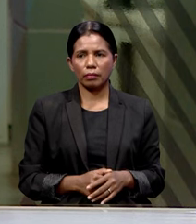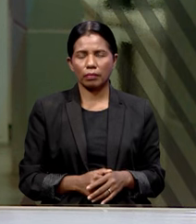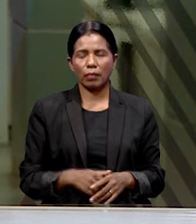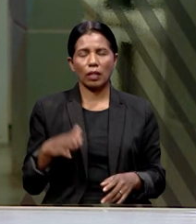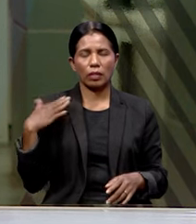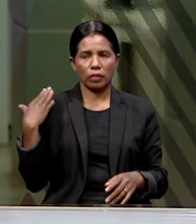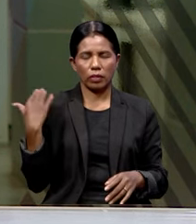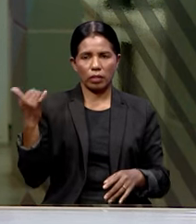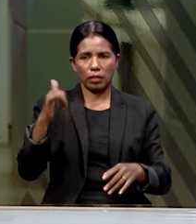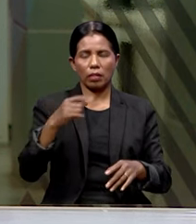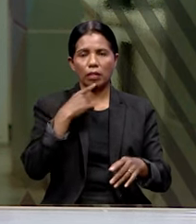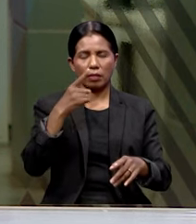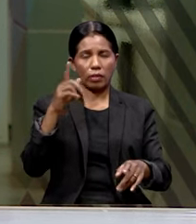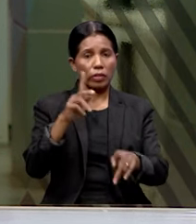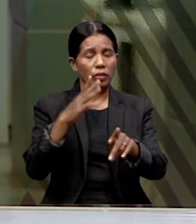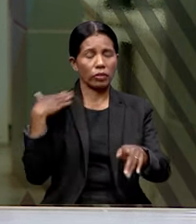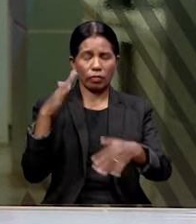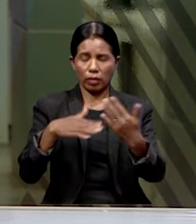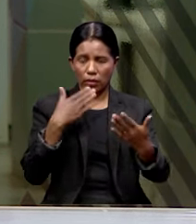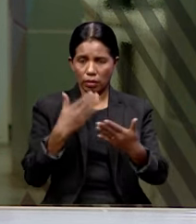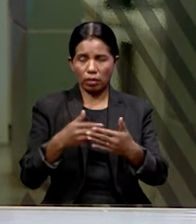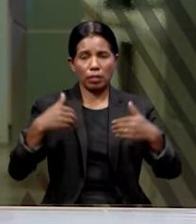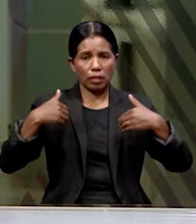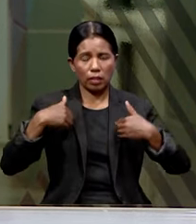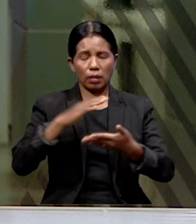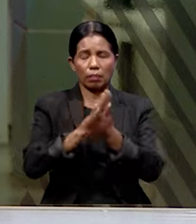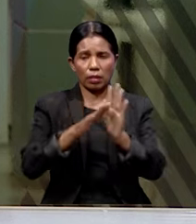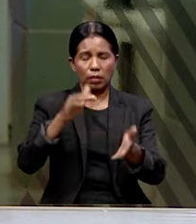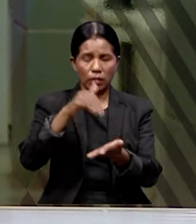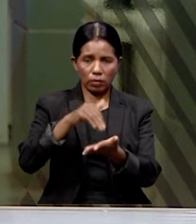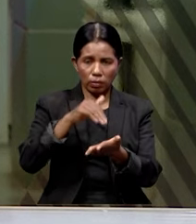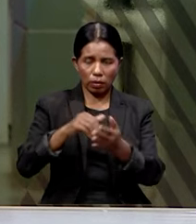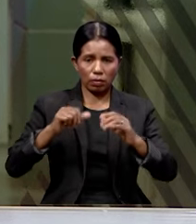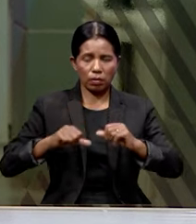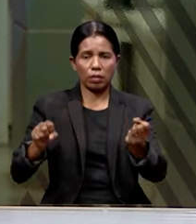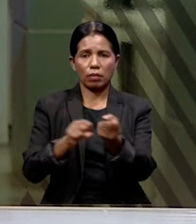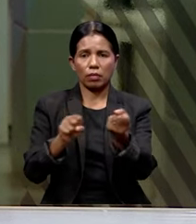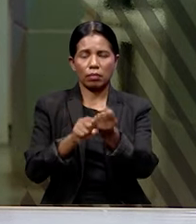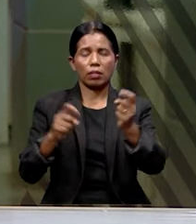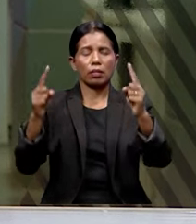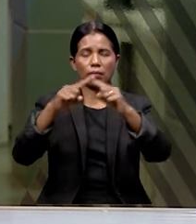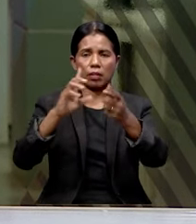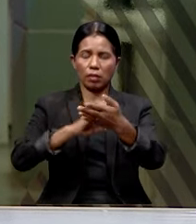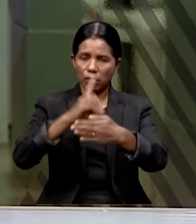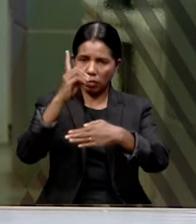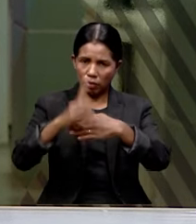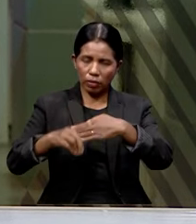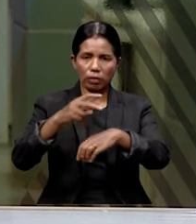Jovem Resistência pela Bazó Vencira, Rodi Cria Paz, no estudo Amacás ato contribuir para desenvolvimento